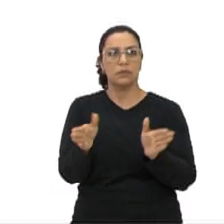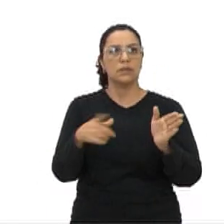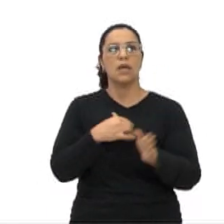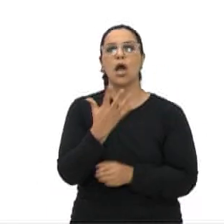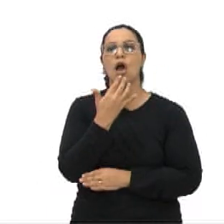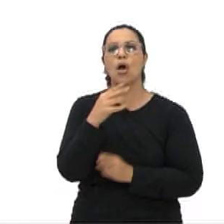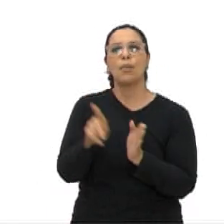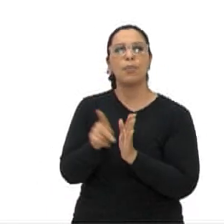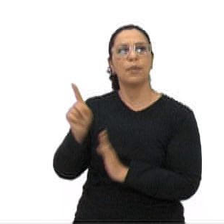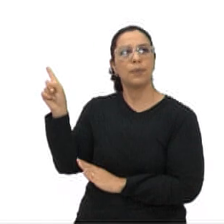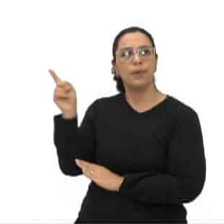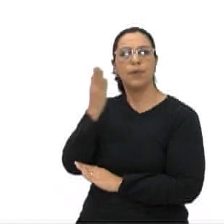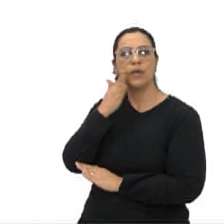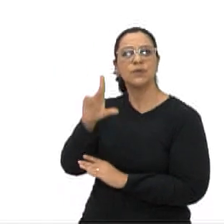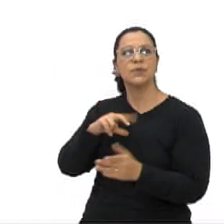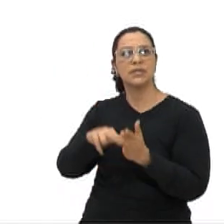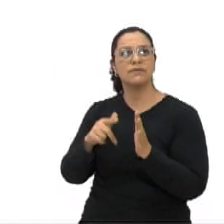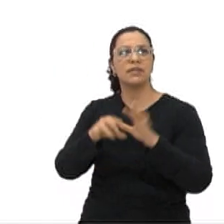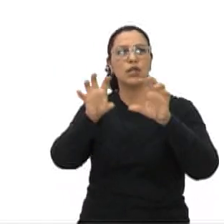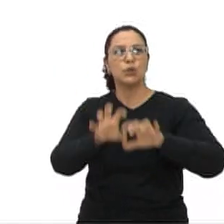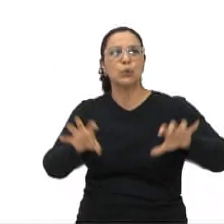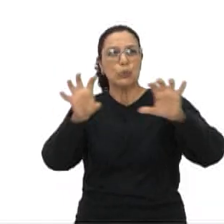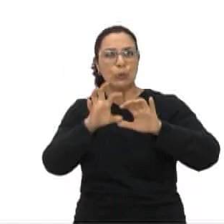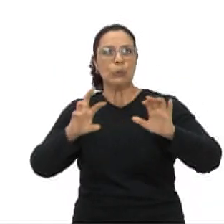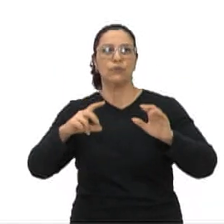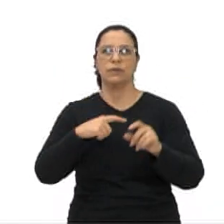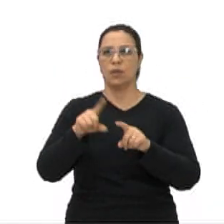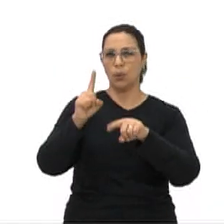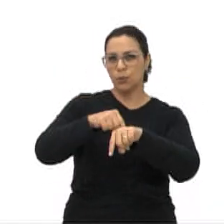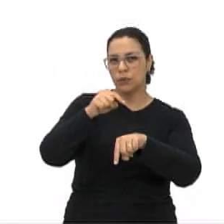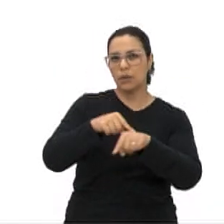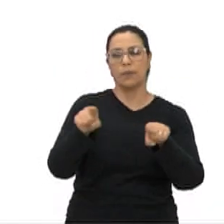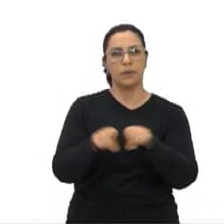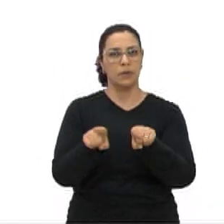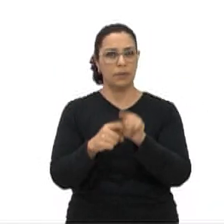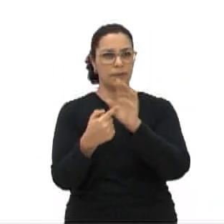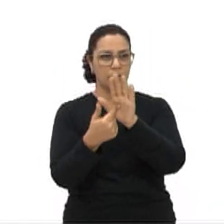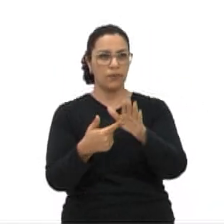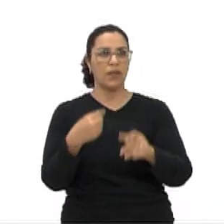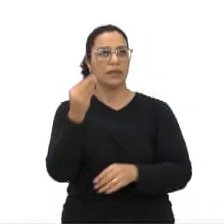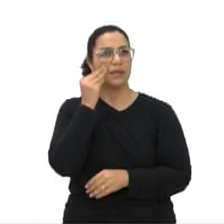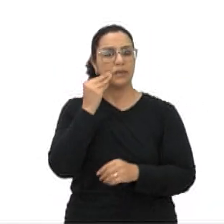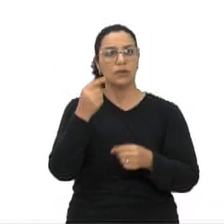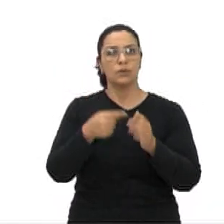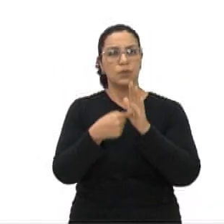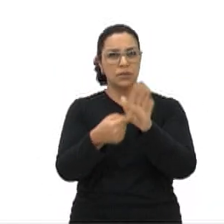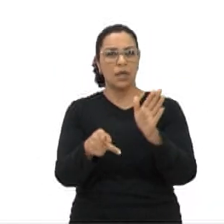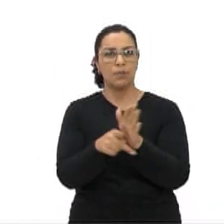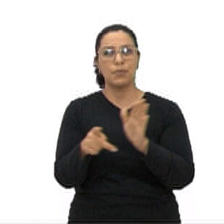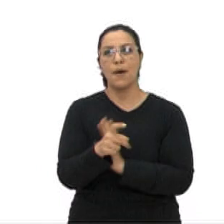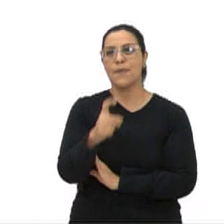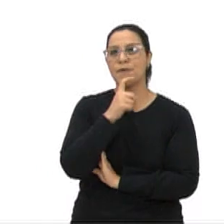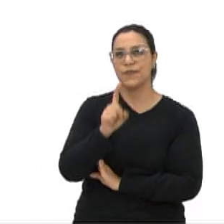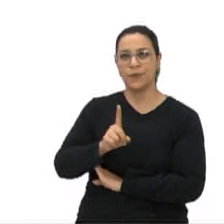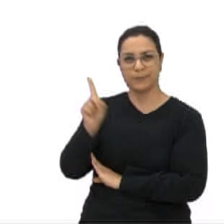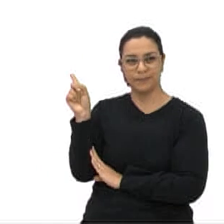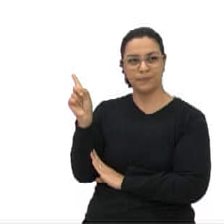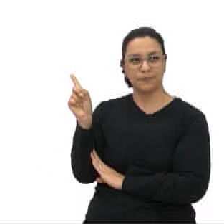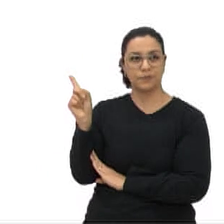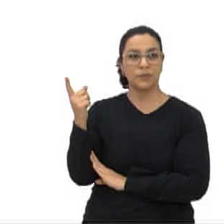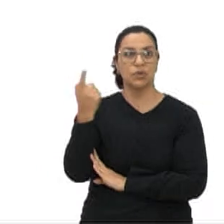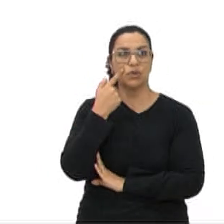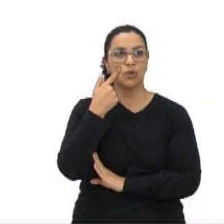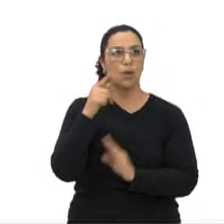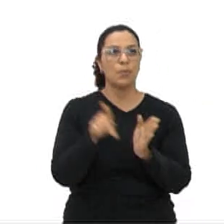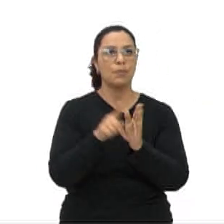que ele escolheu desse trabalho, por exemplo, vai representar nuvens e tudo, o tempo, né? E aí ele está tentando trabalhar a questão do inverno nesse aqui, né? Então, olha só, ele